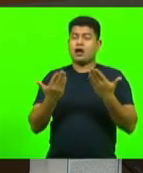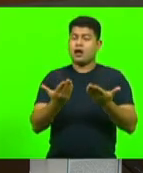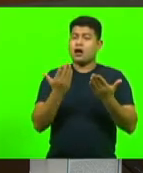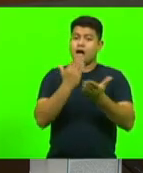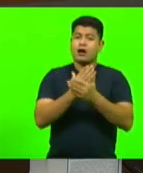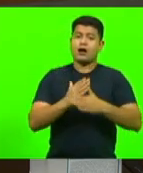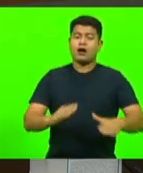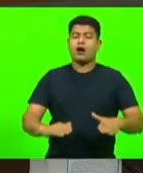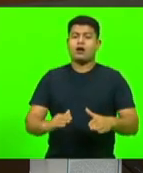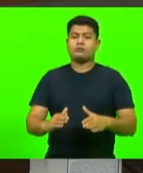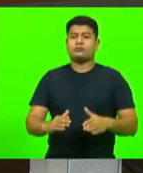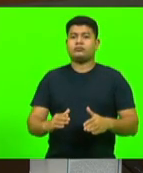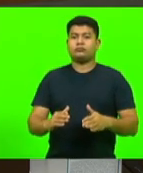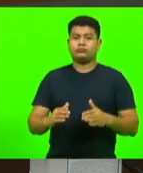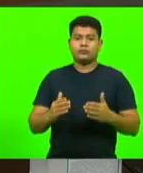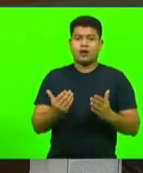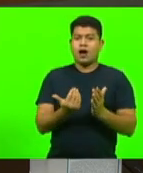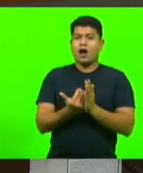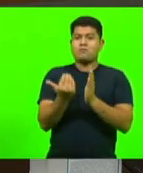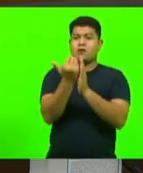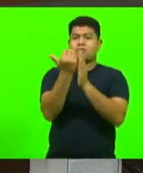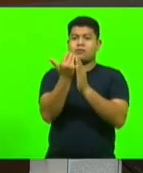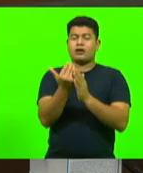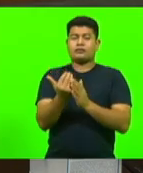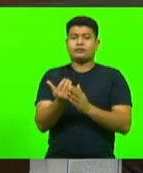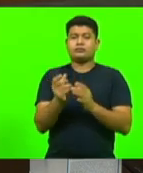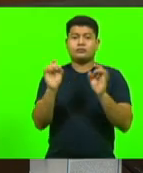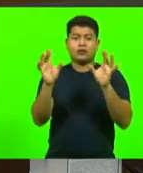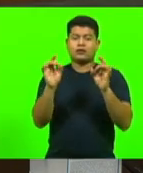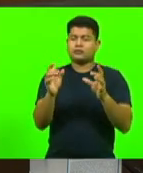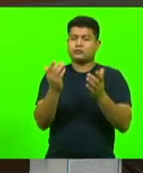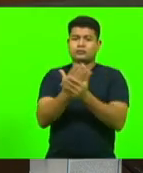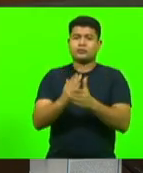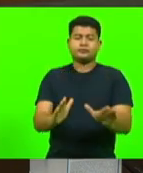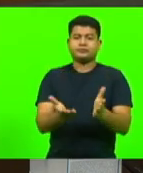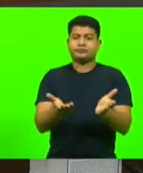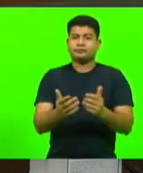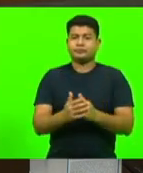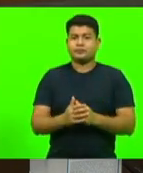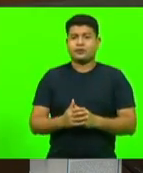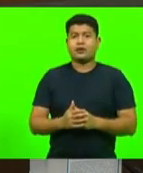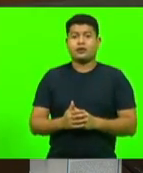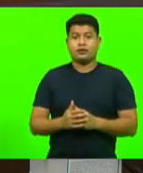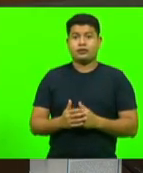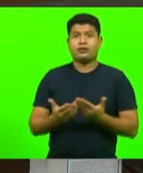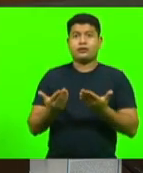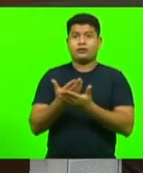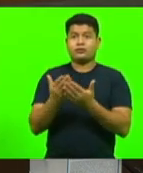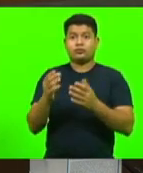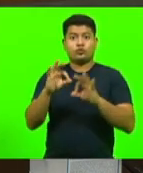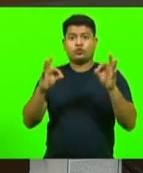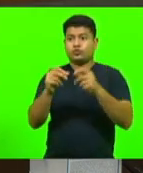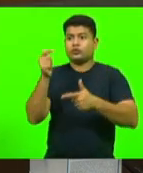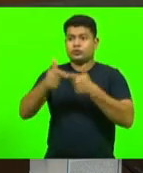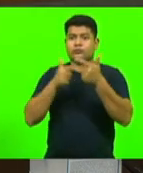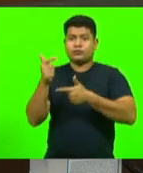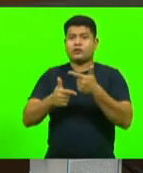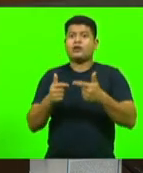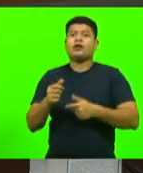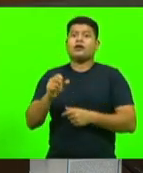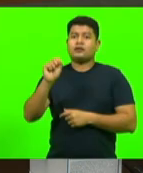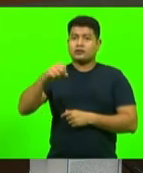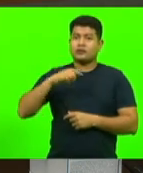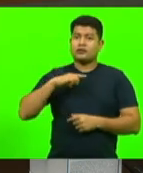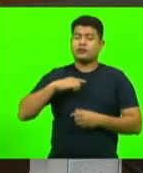benefícios então sim os servidores ser os ativos quem está importante que todos saibam sim serão